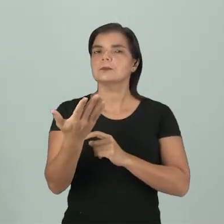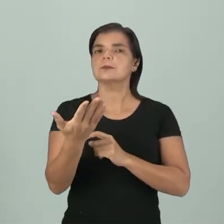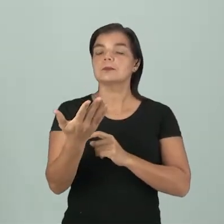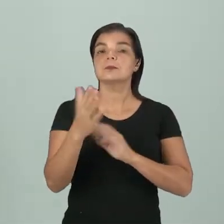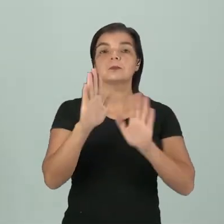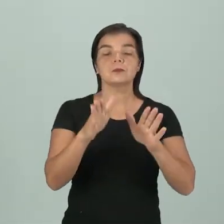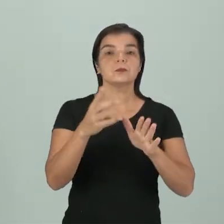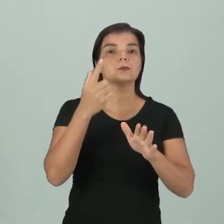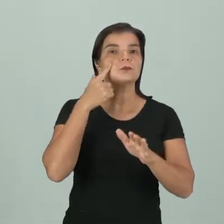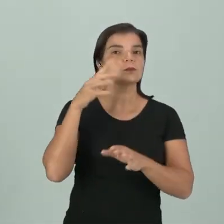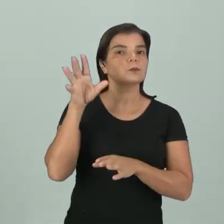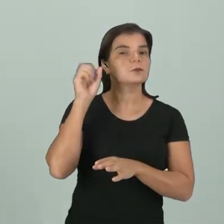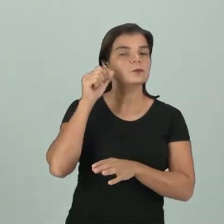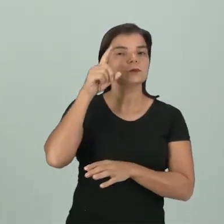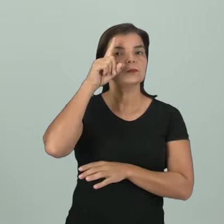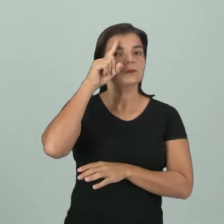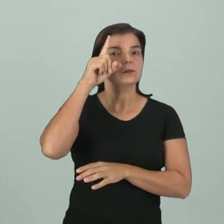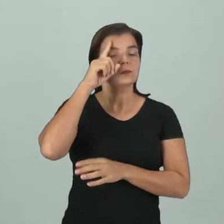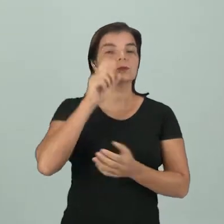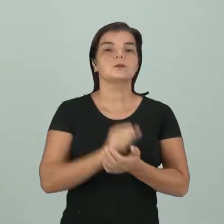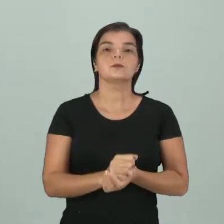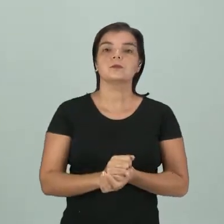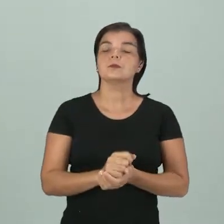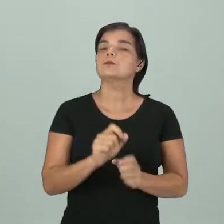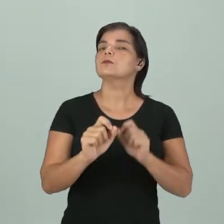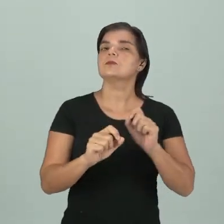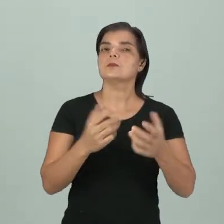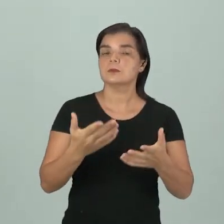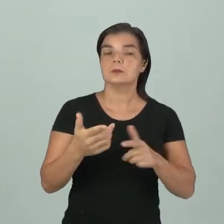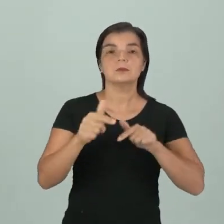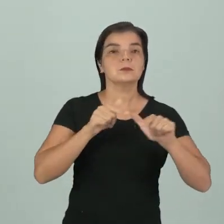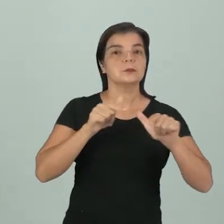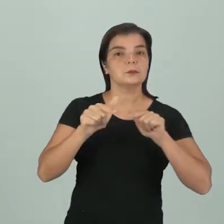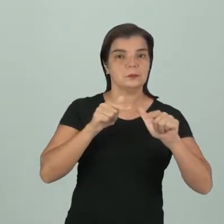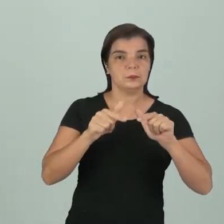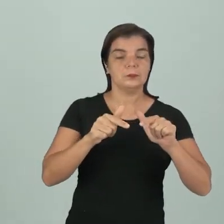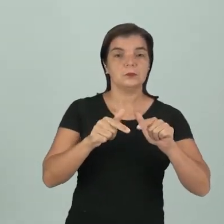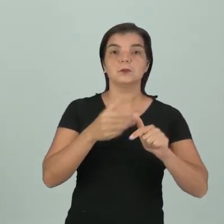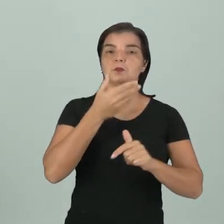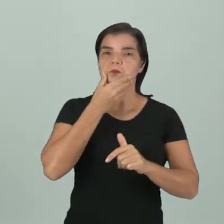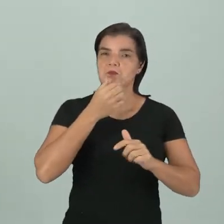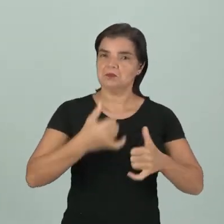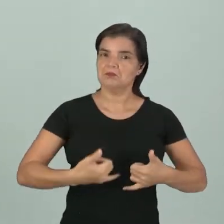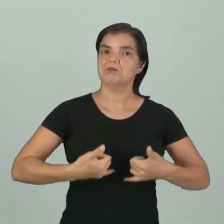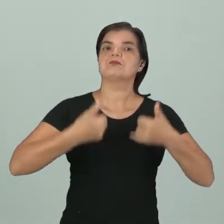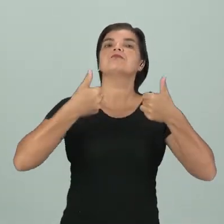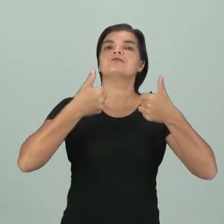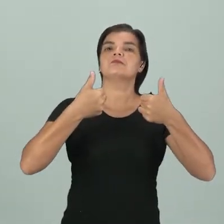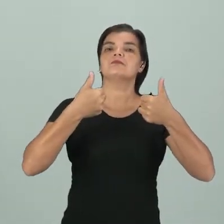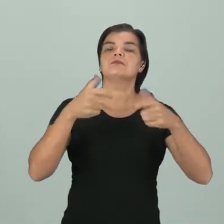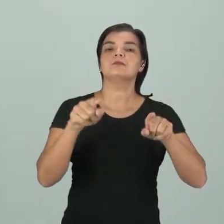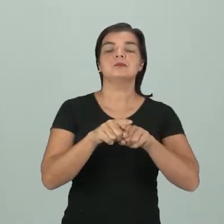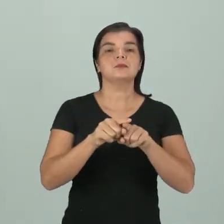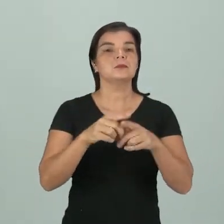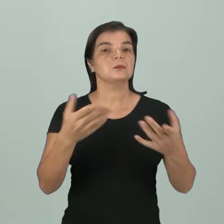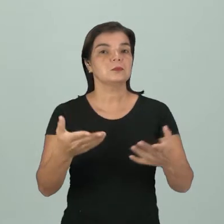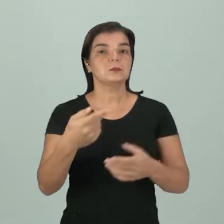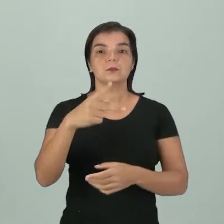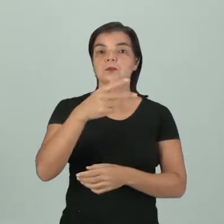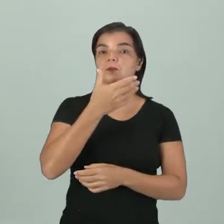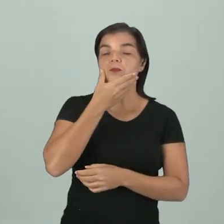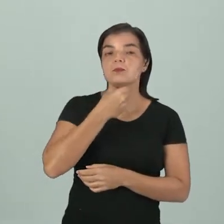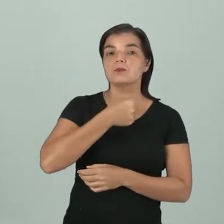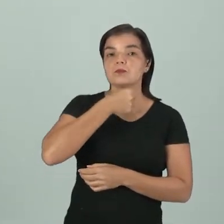gente não já ouviu no nosso dia a dia, no nosso cotidiano, que o trabalho dignifica o homem, ou o seu